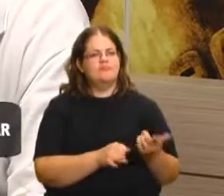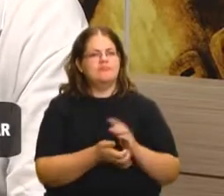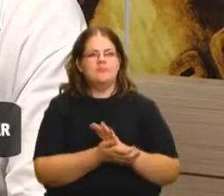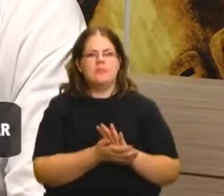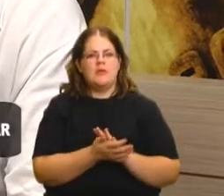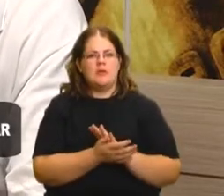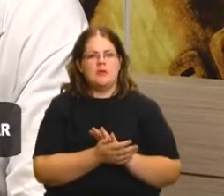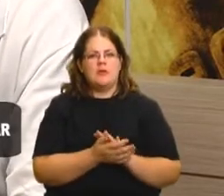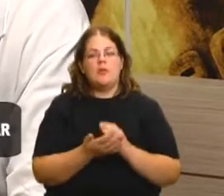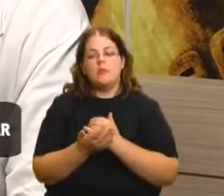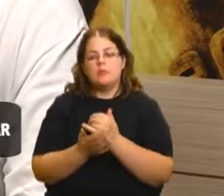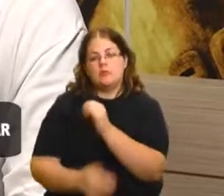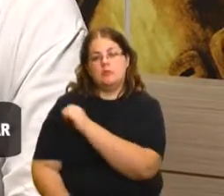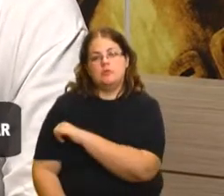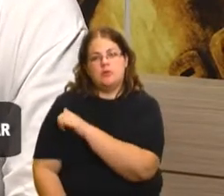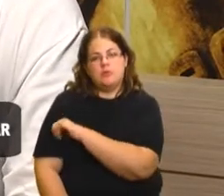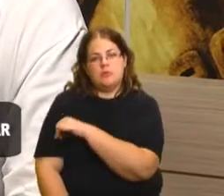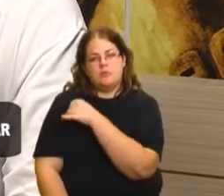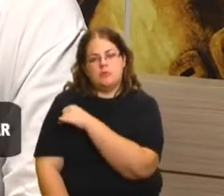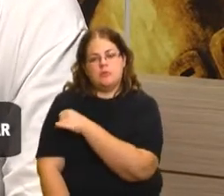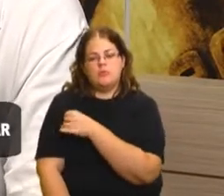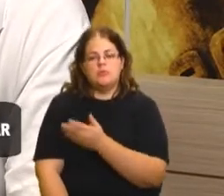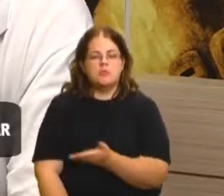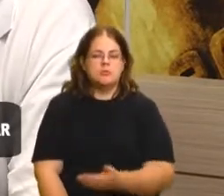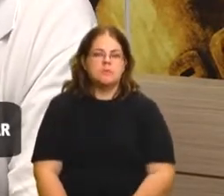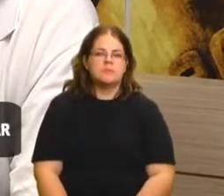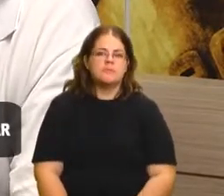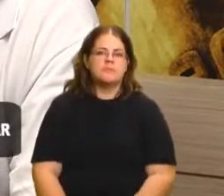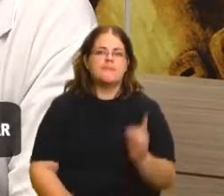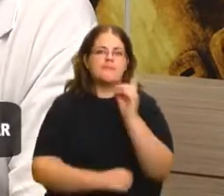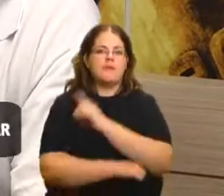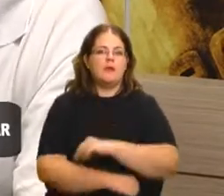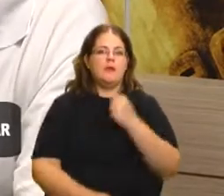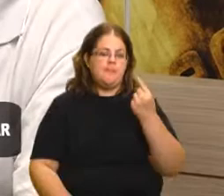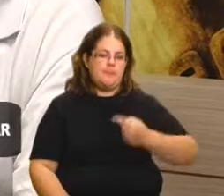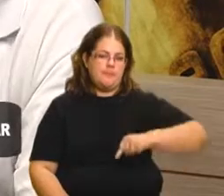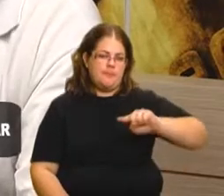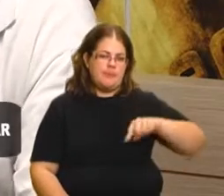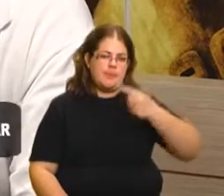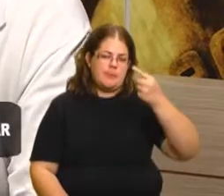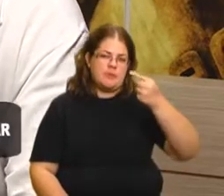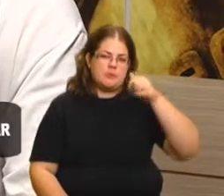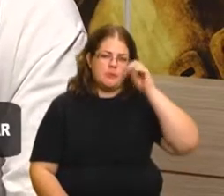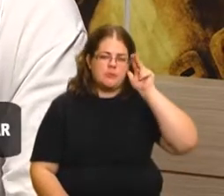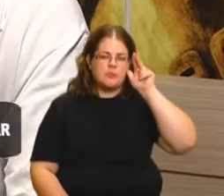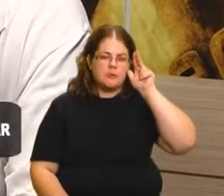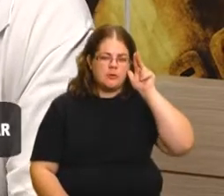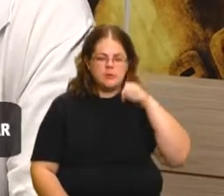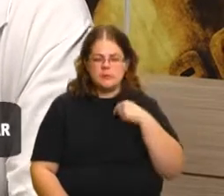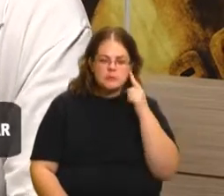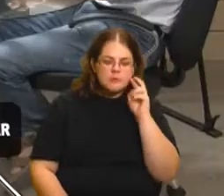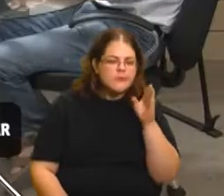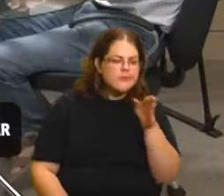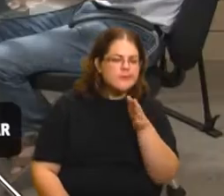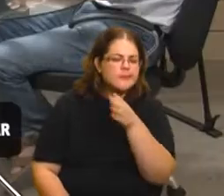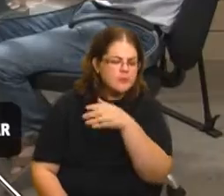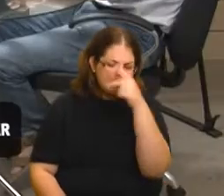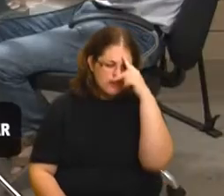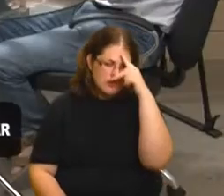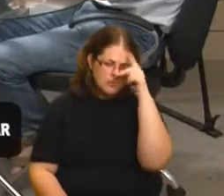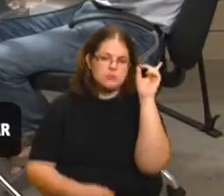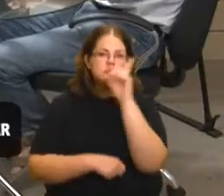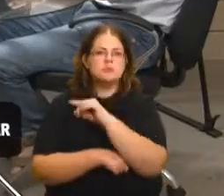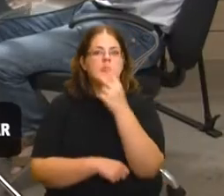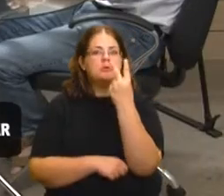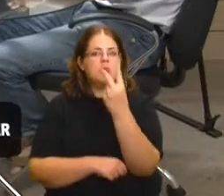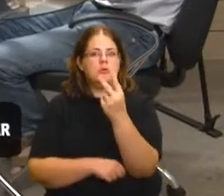relação ao Rio de Janeiro, era o início do golpe. Bom, no dia 1º nós circulamos aqui, no dia 2 eu fui para